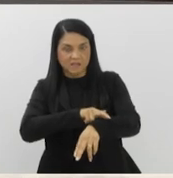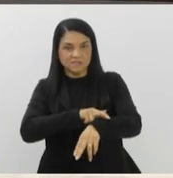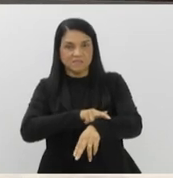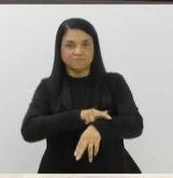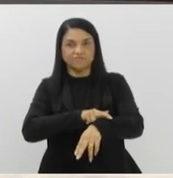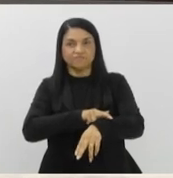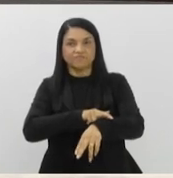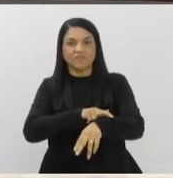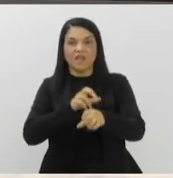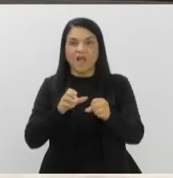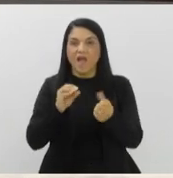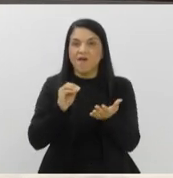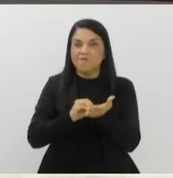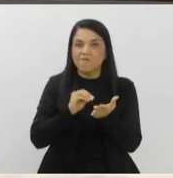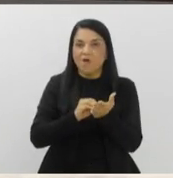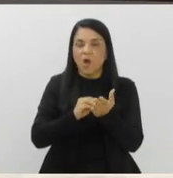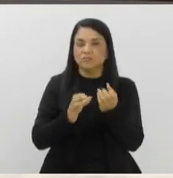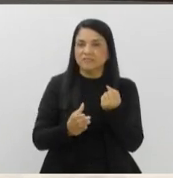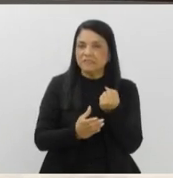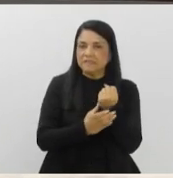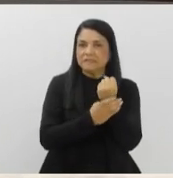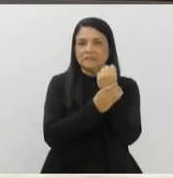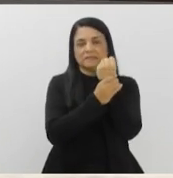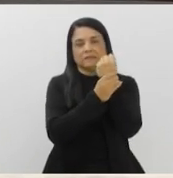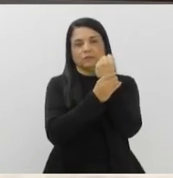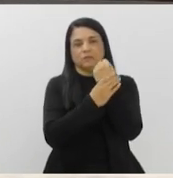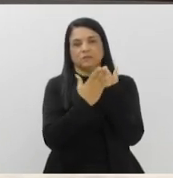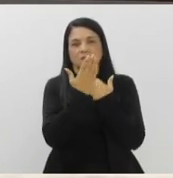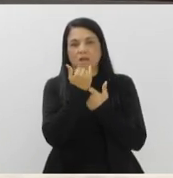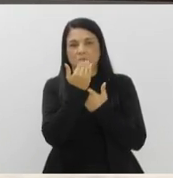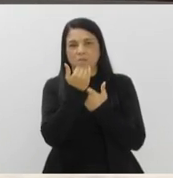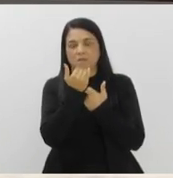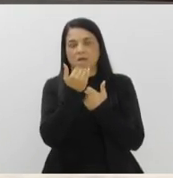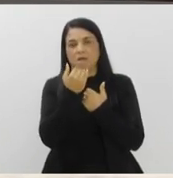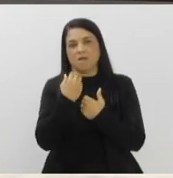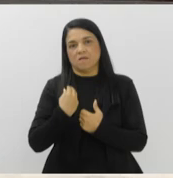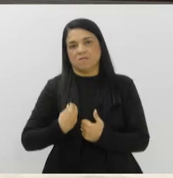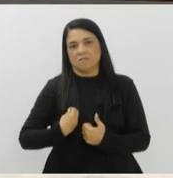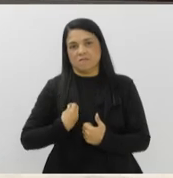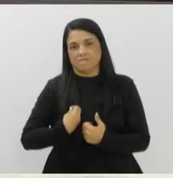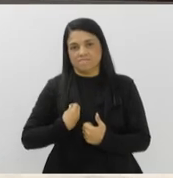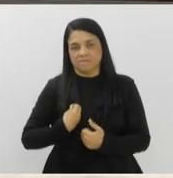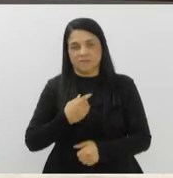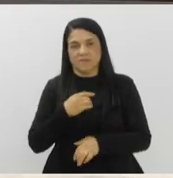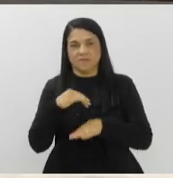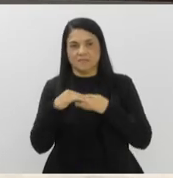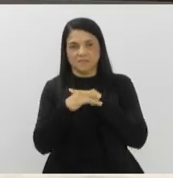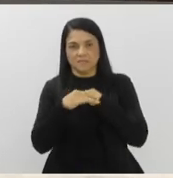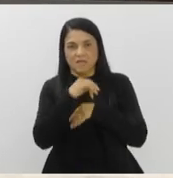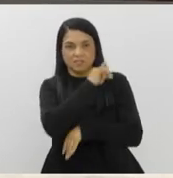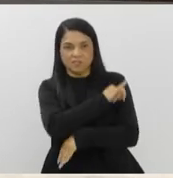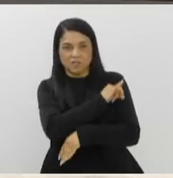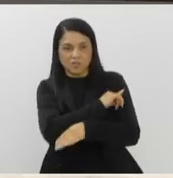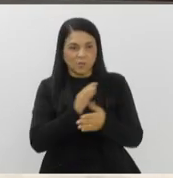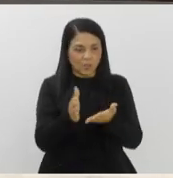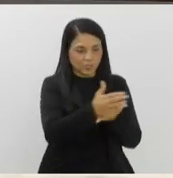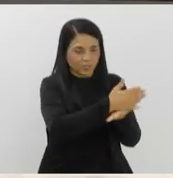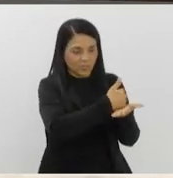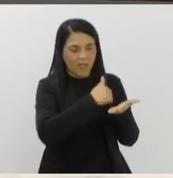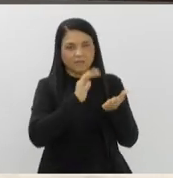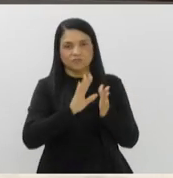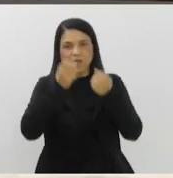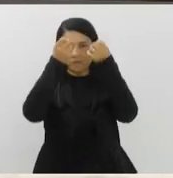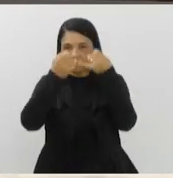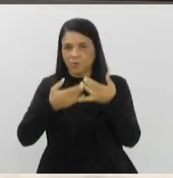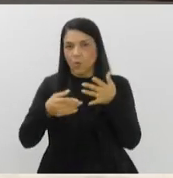dessa insegurança alimentar que nós vivemos aqui na cidade do Rio de Janeiro, já relatados dados aqui pela deputada Renata